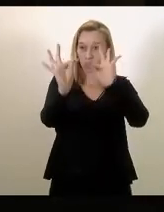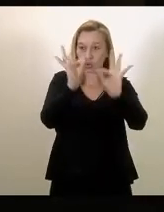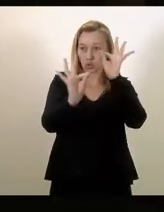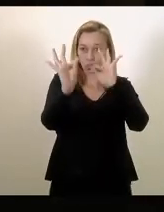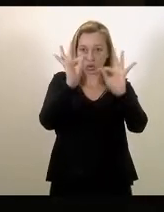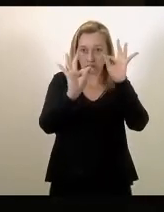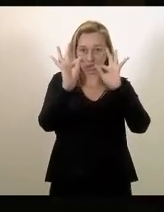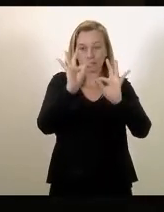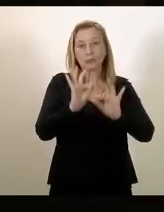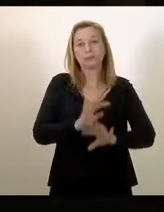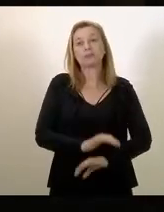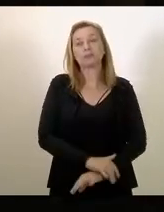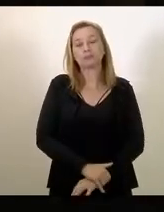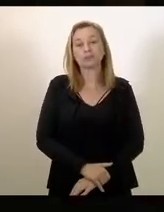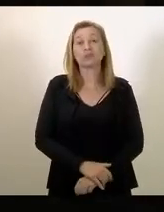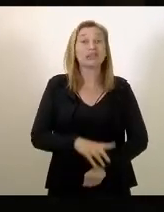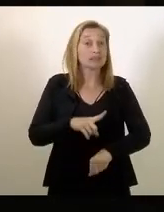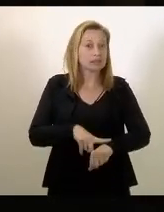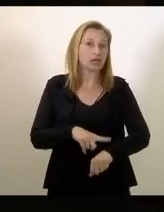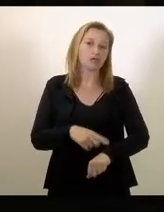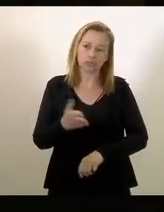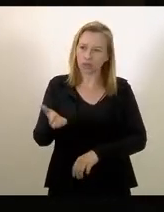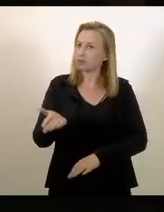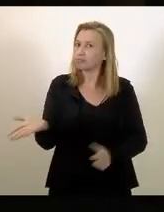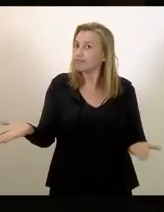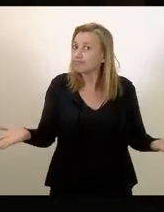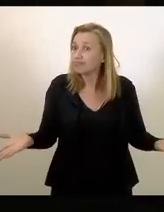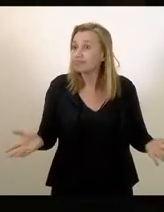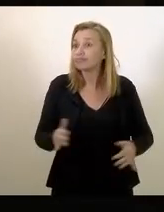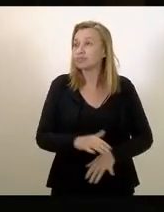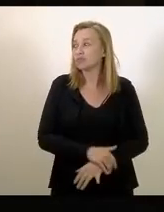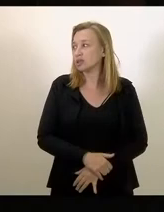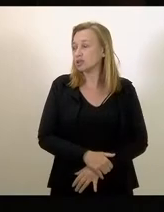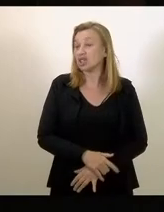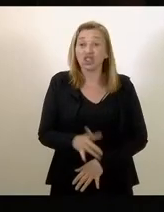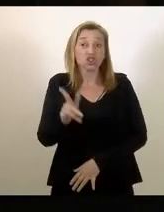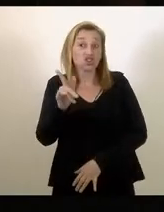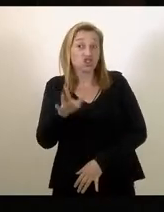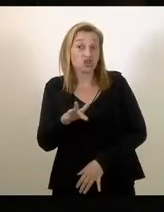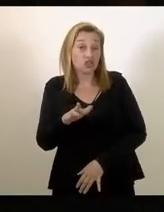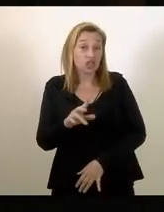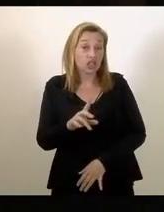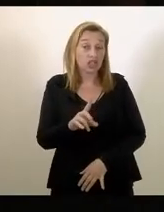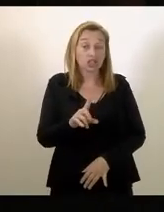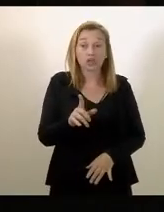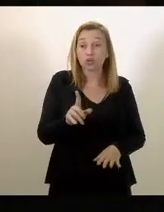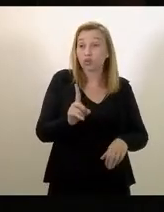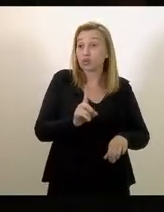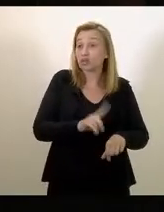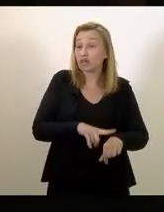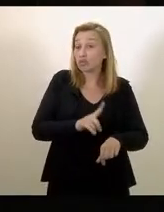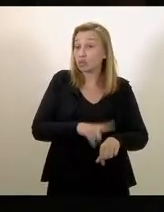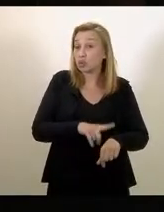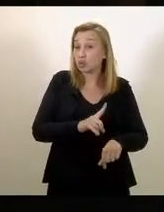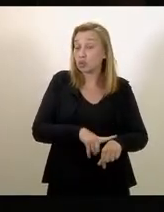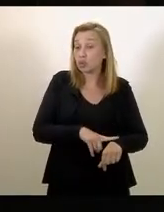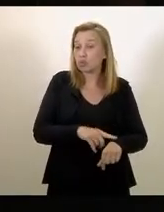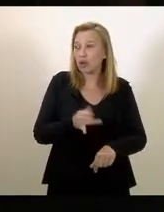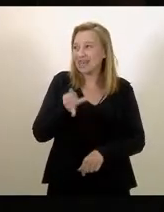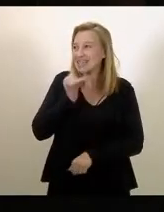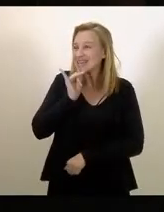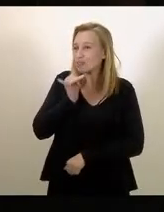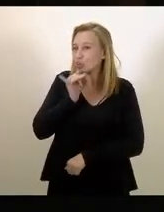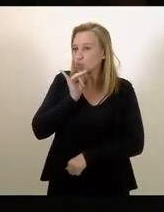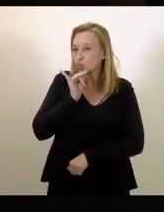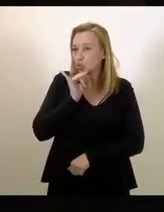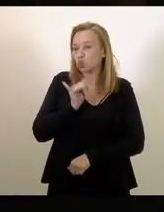os tempos são esses bem diferentes dos tempos como por exemplo